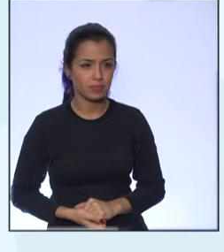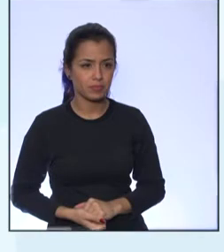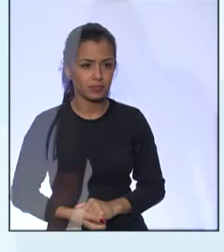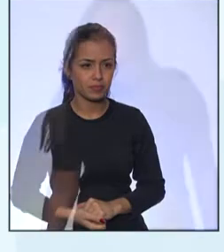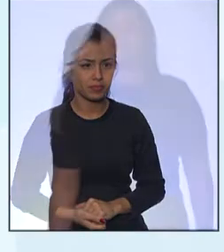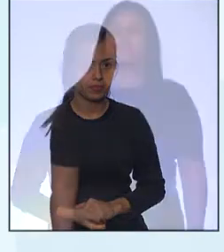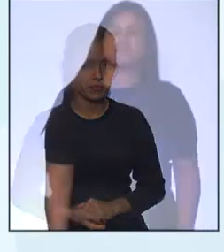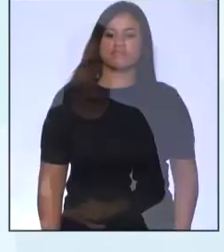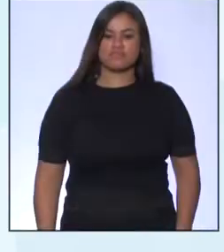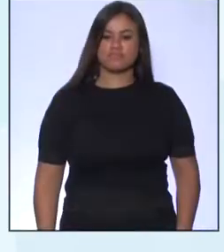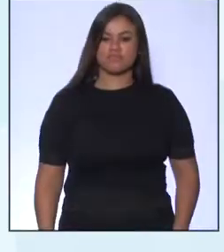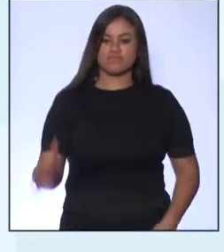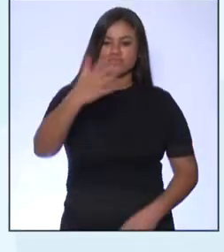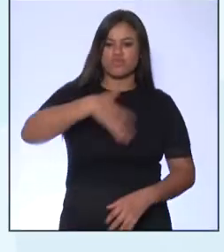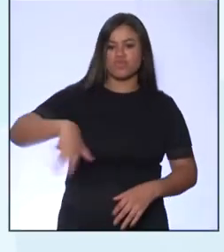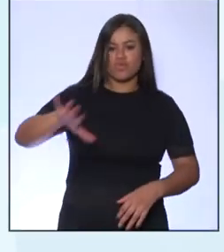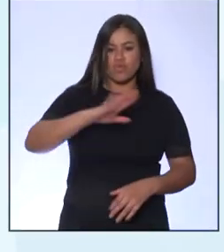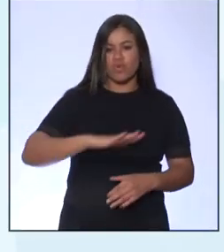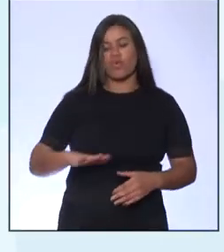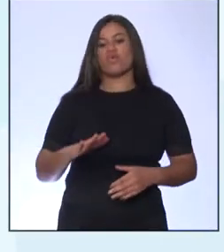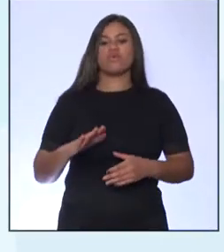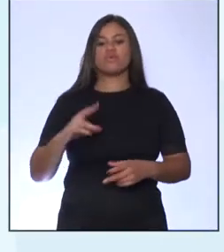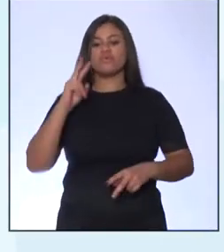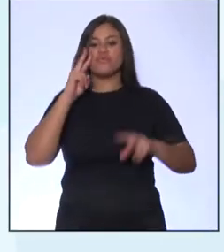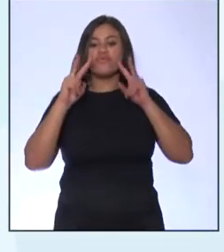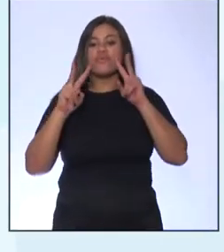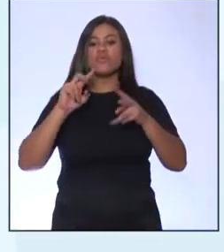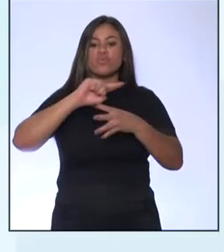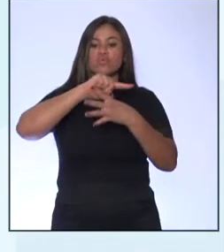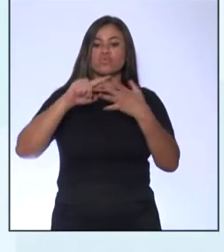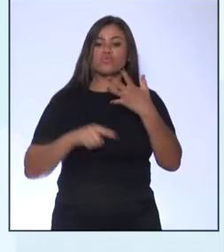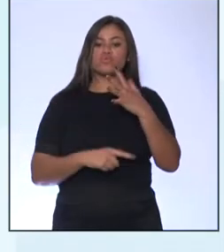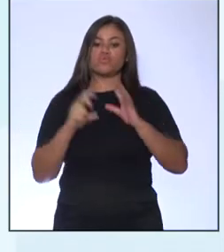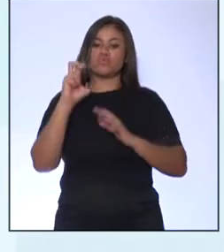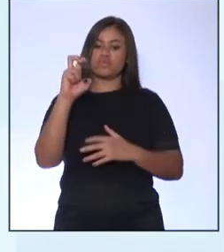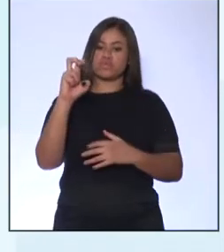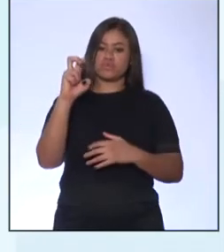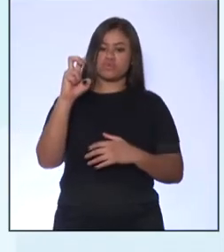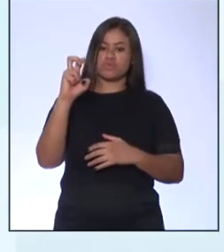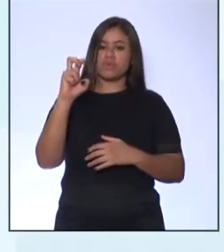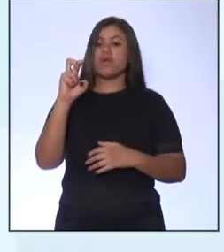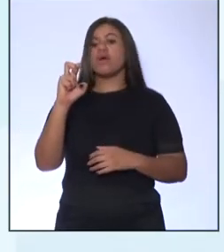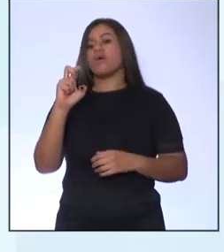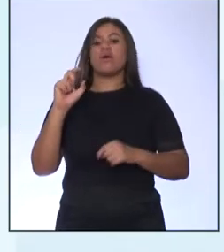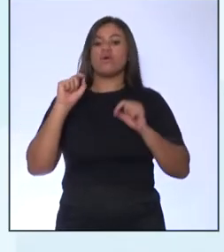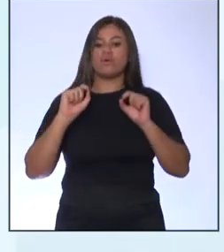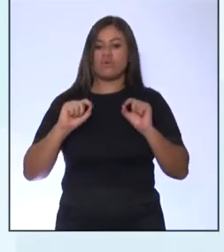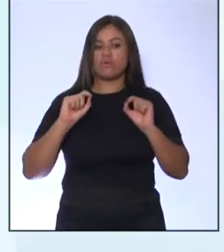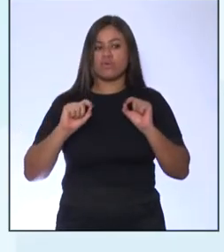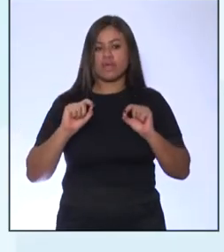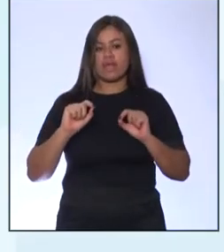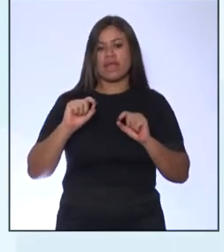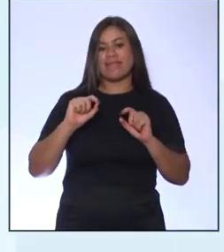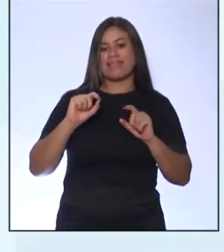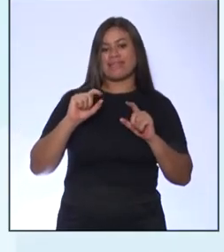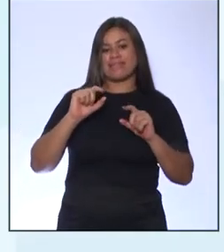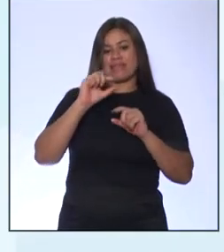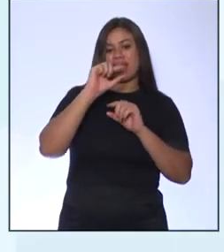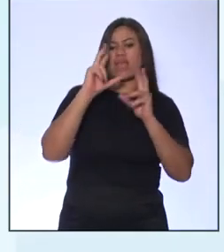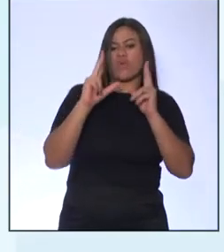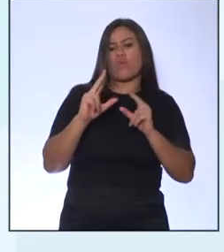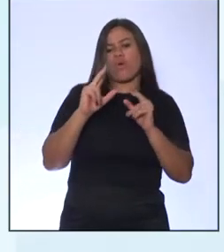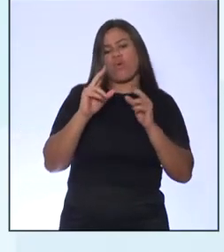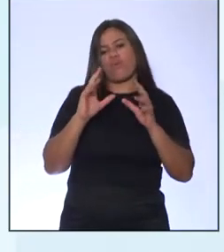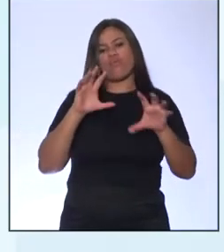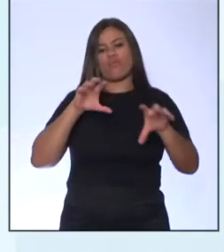nós nos baseamos, portanto, em 5 características que compõem essa espinha dorsal da formação